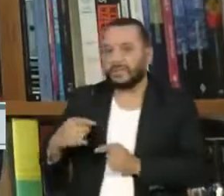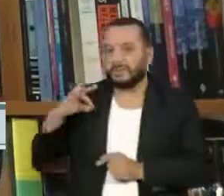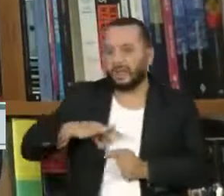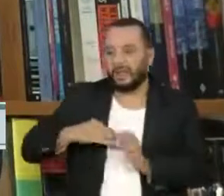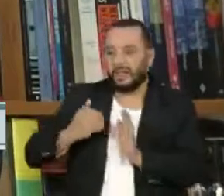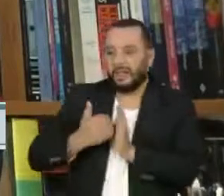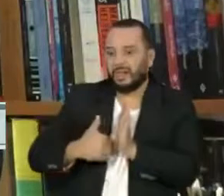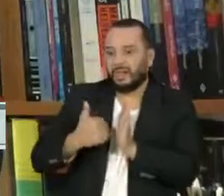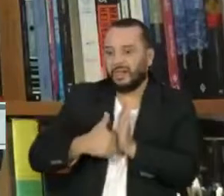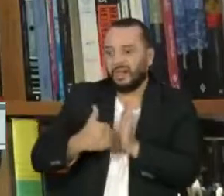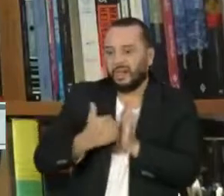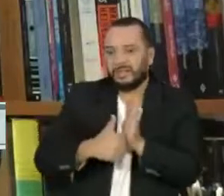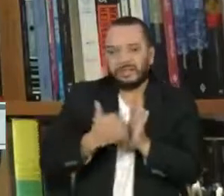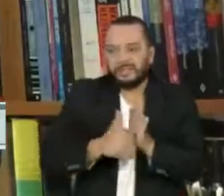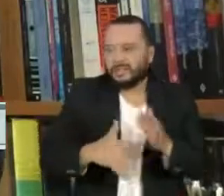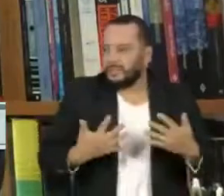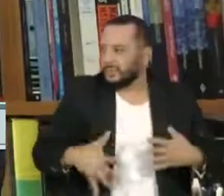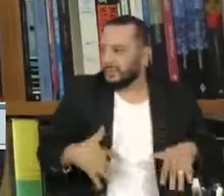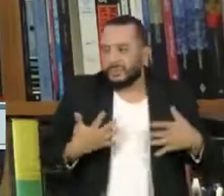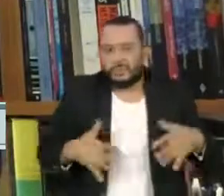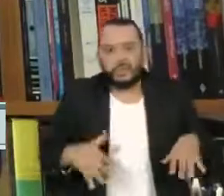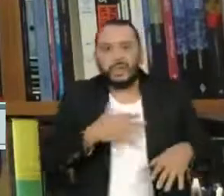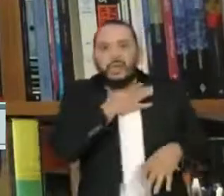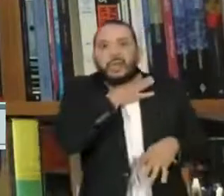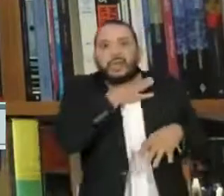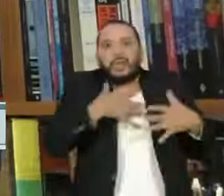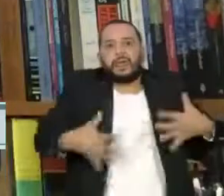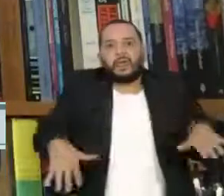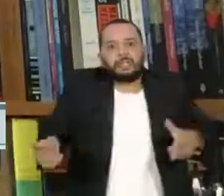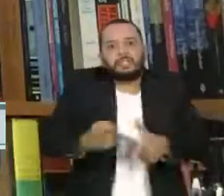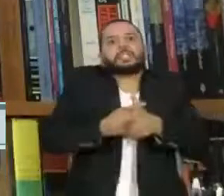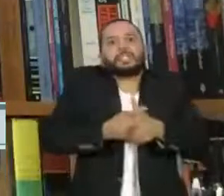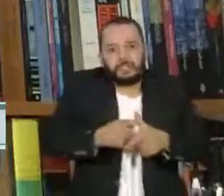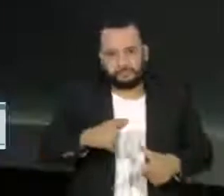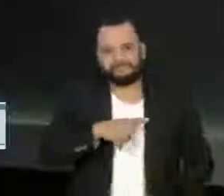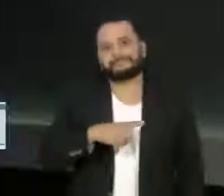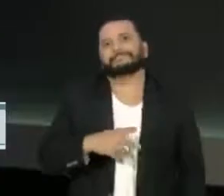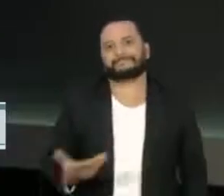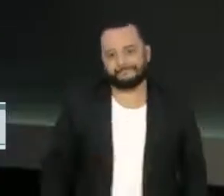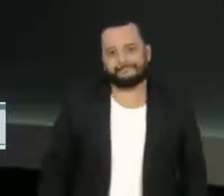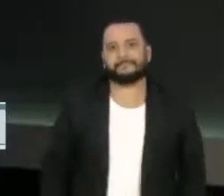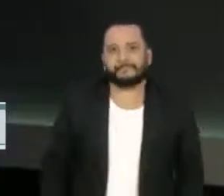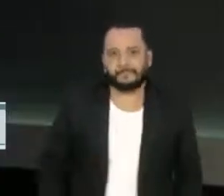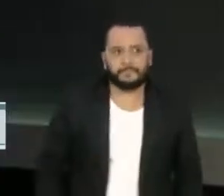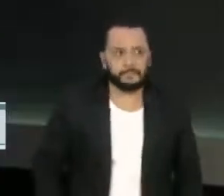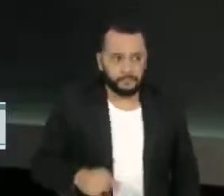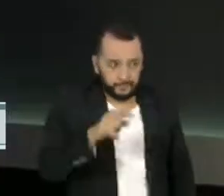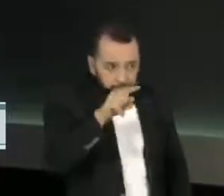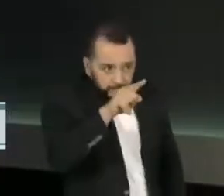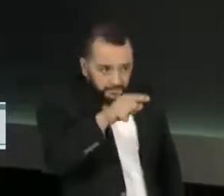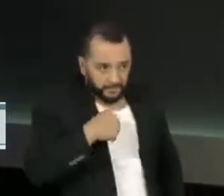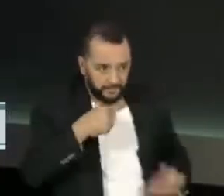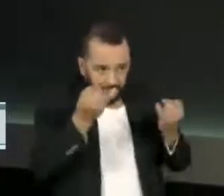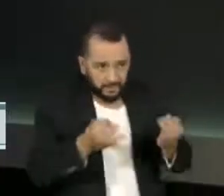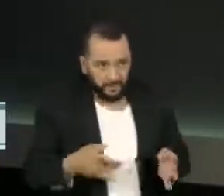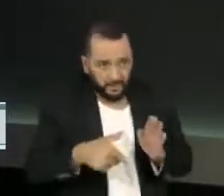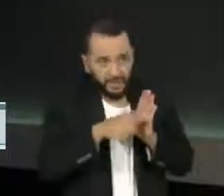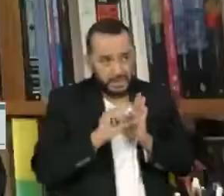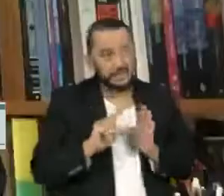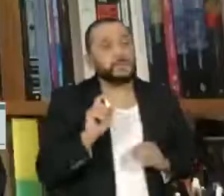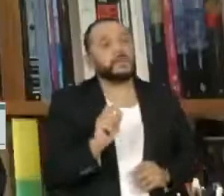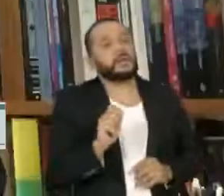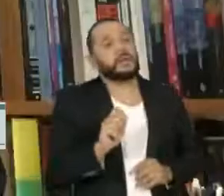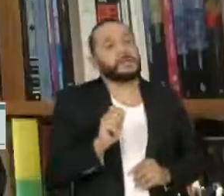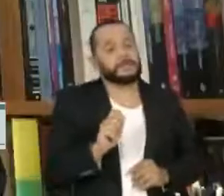fazer falta depois e vai levar justamente ao que você disse, ao superendividamento. Você já citou na resposta anterior, mas